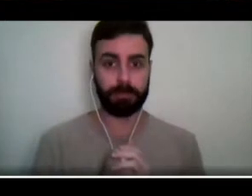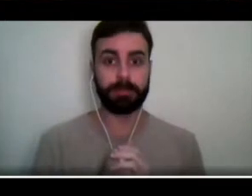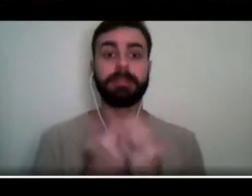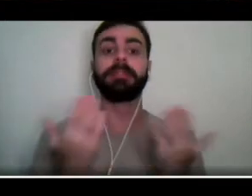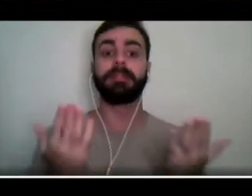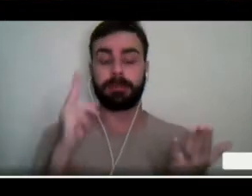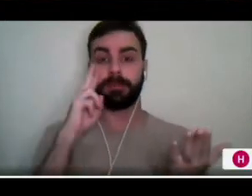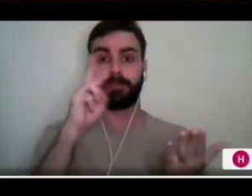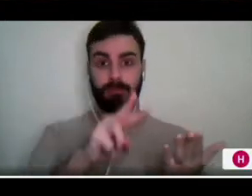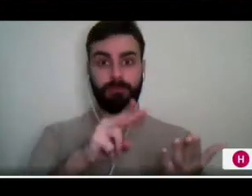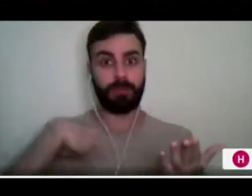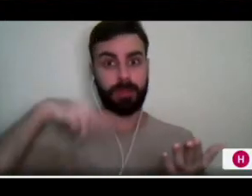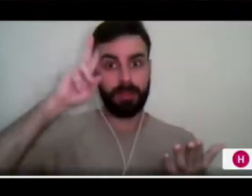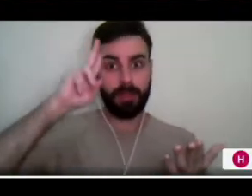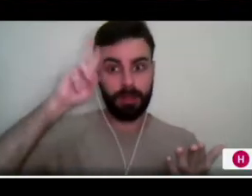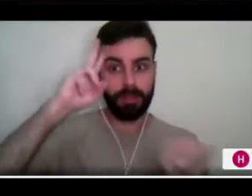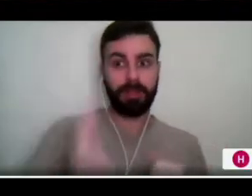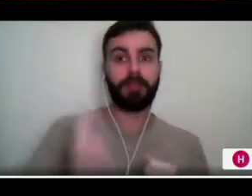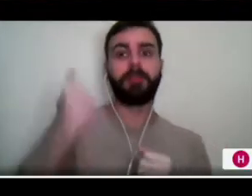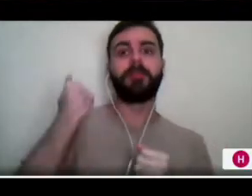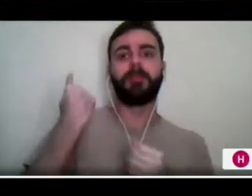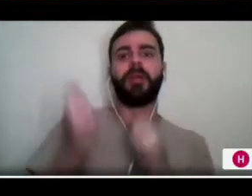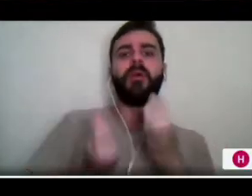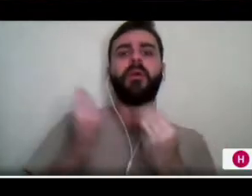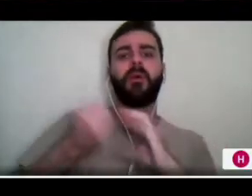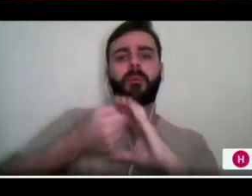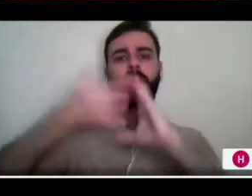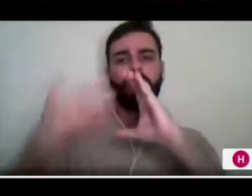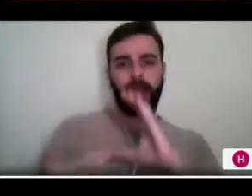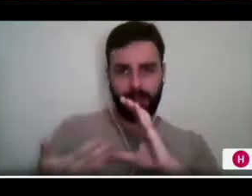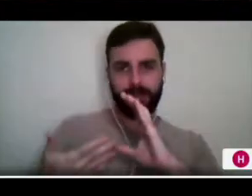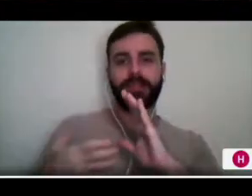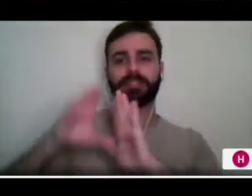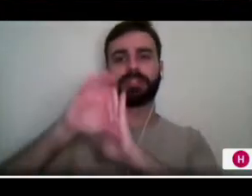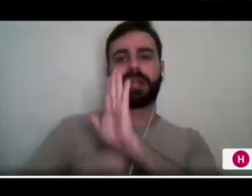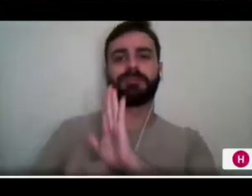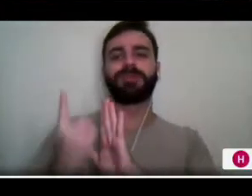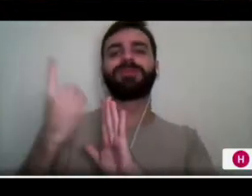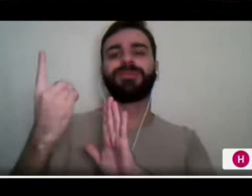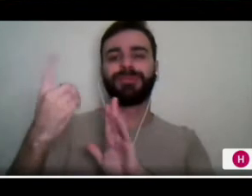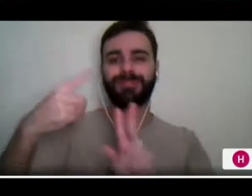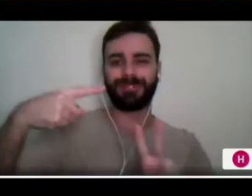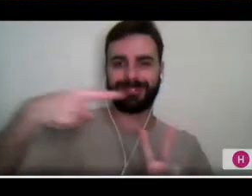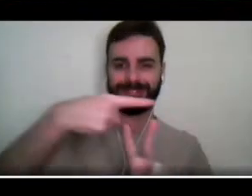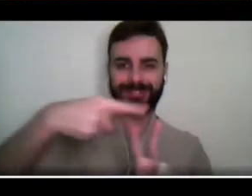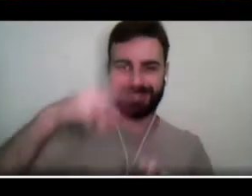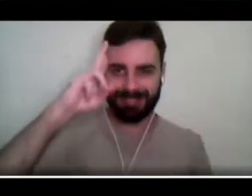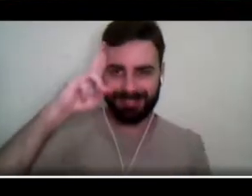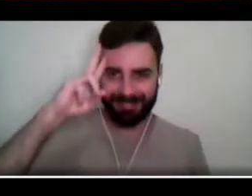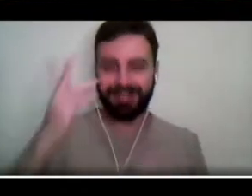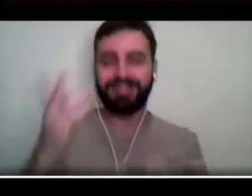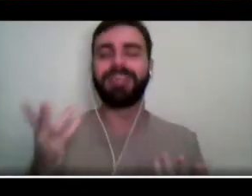então é importante a gente lembrar a definição de algumas coisas, né?